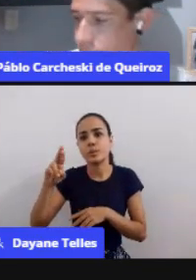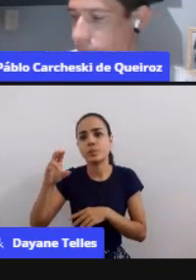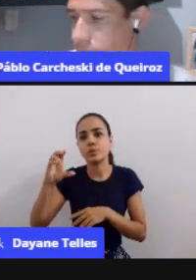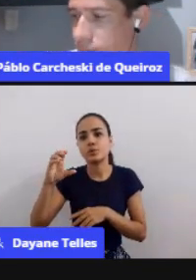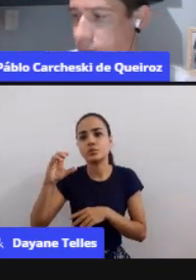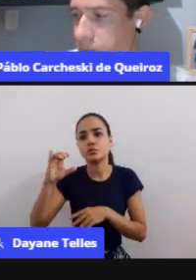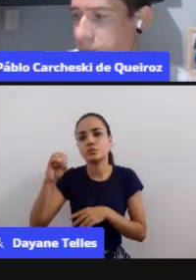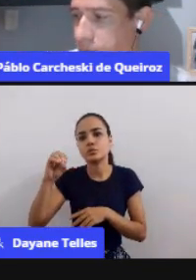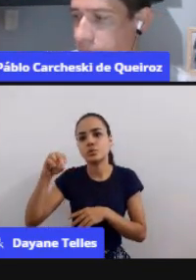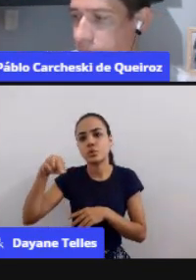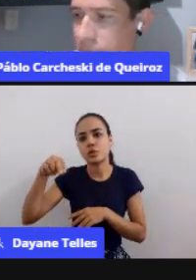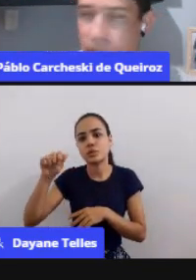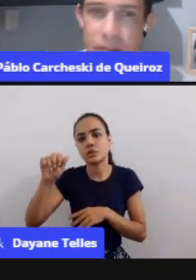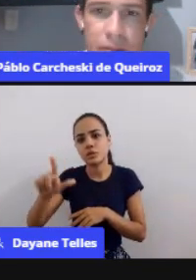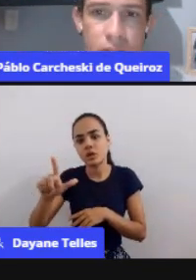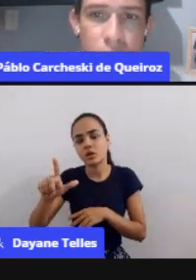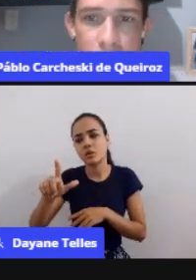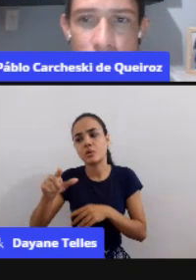os meses, sem falta?